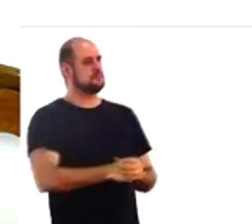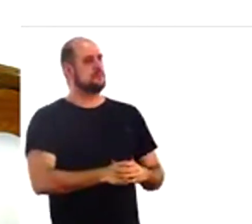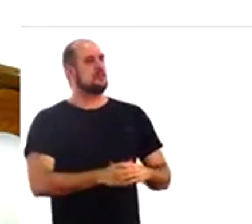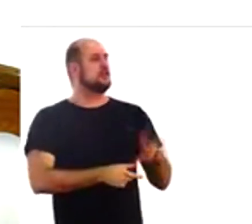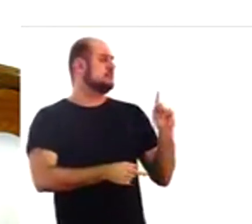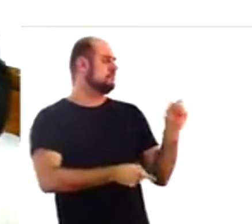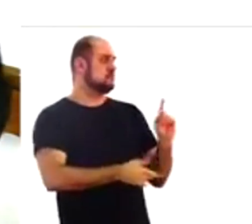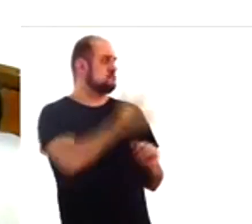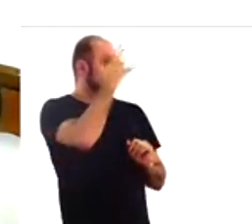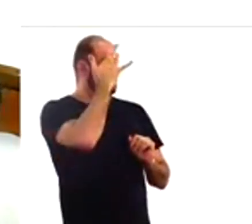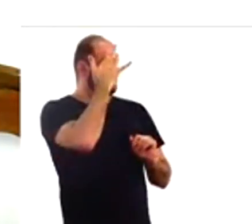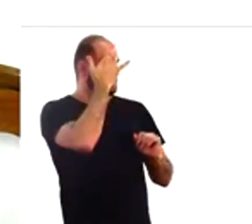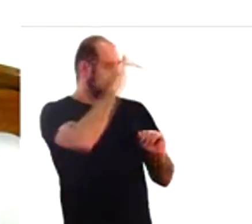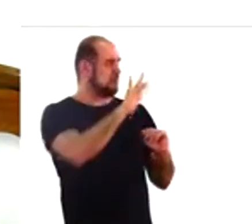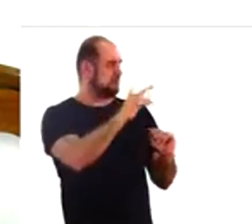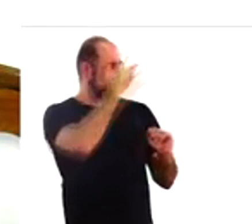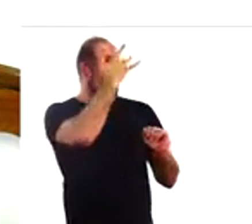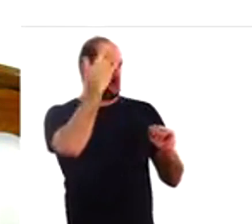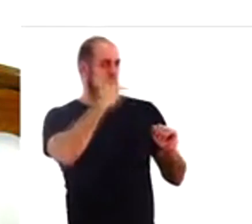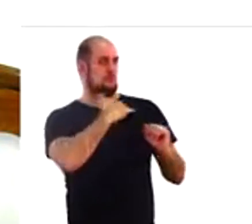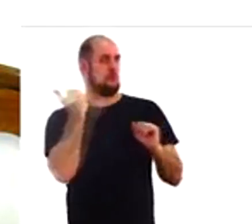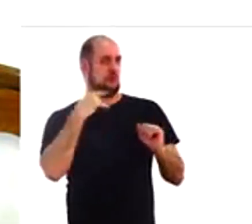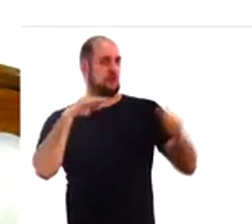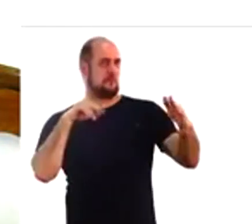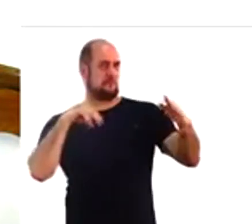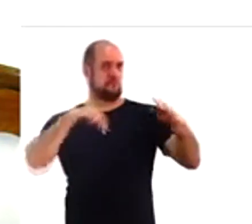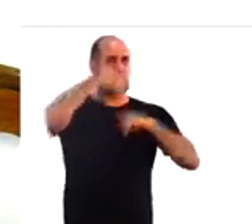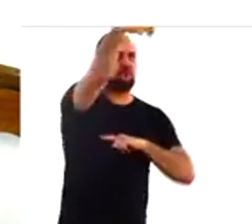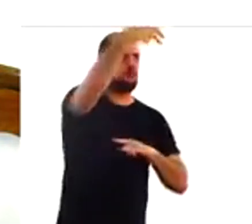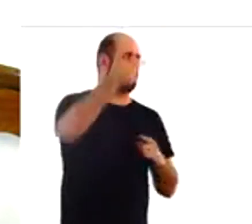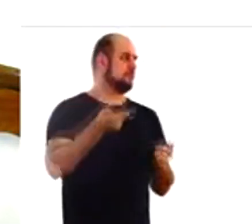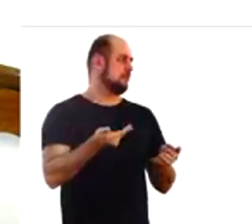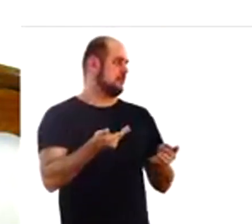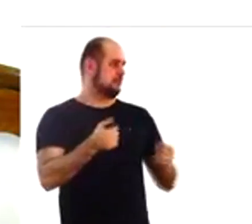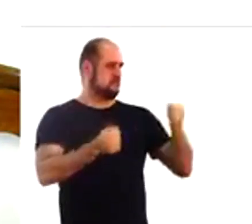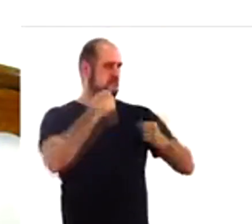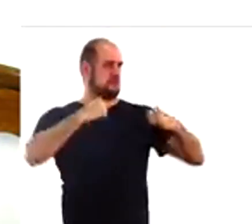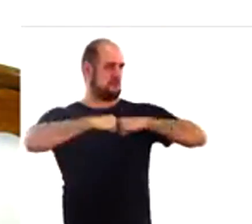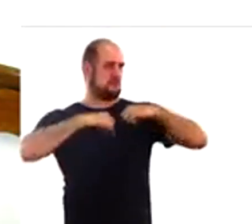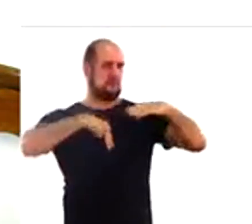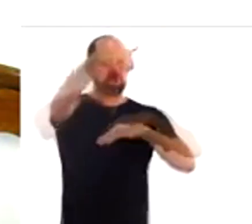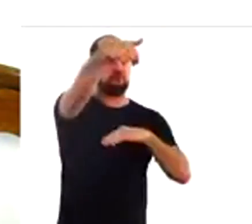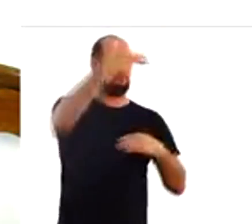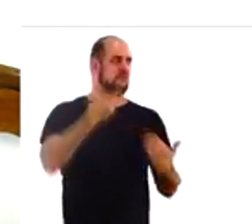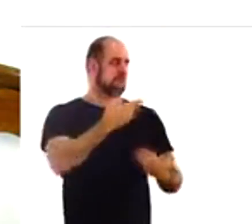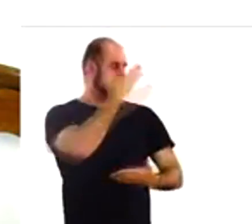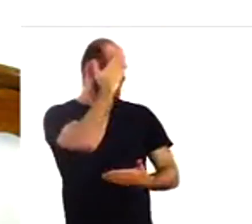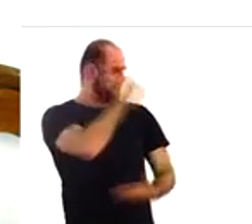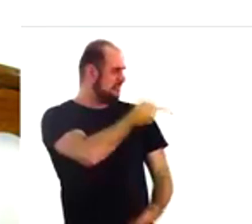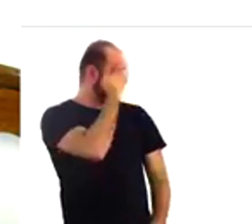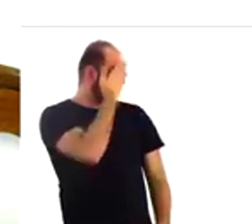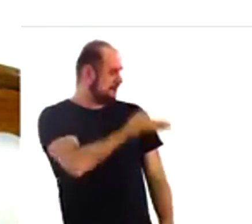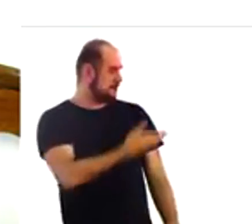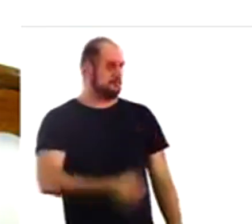não sabia que pessoas sem cinto de segurança podem atravessar um para-brisa num choque? Ele falou,